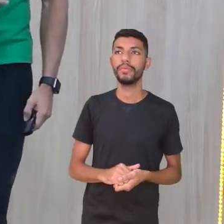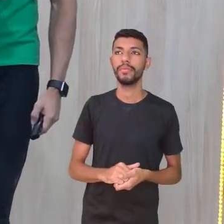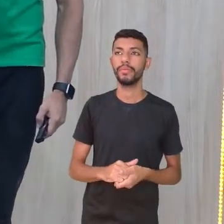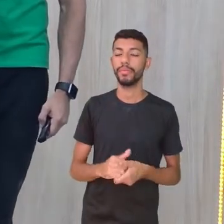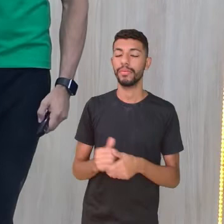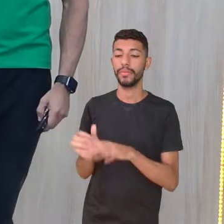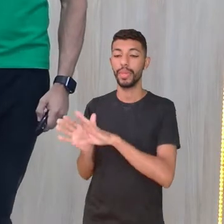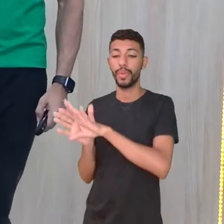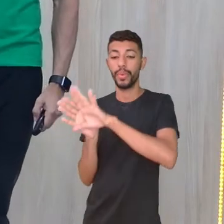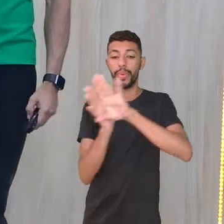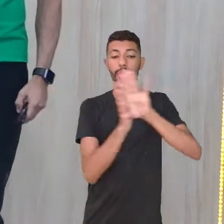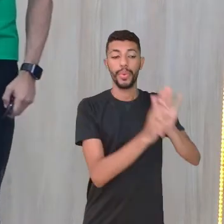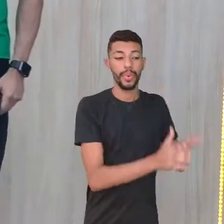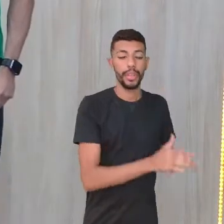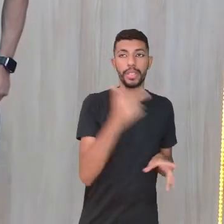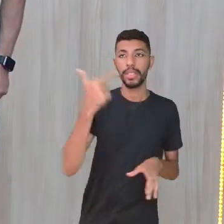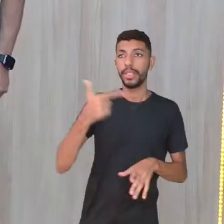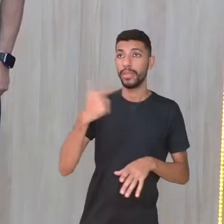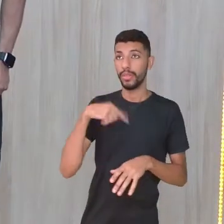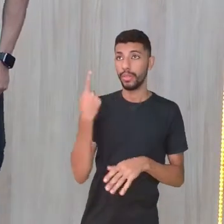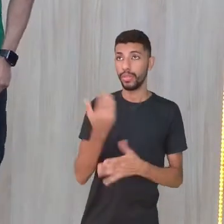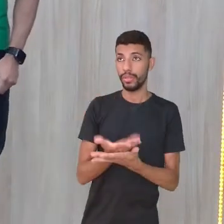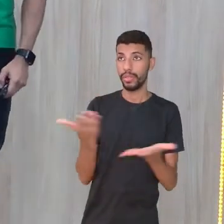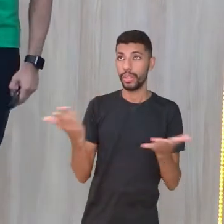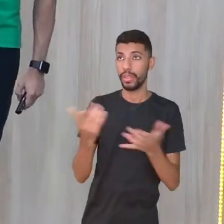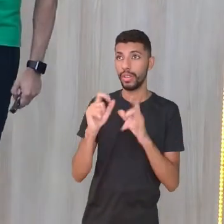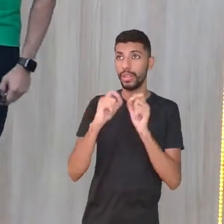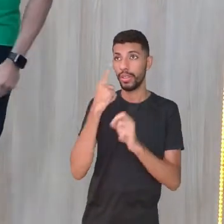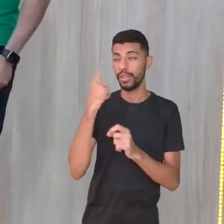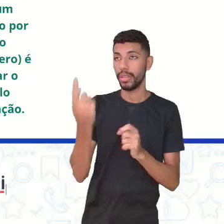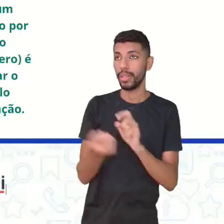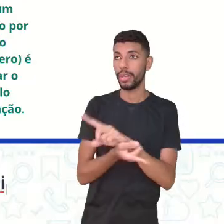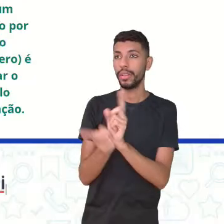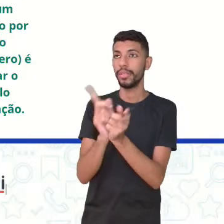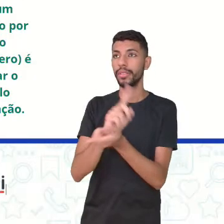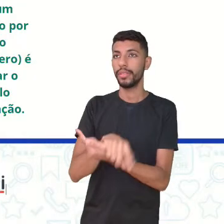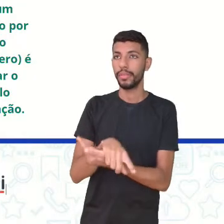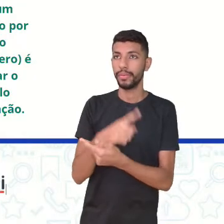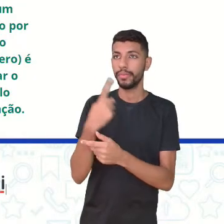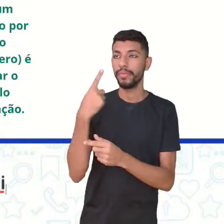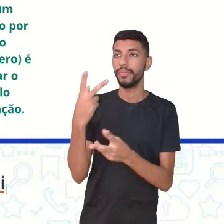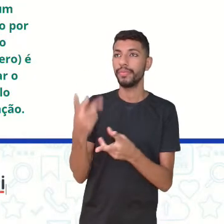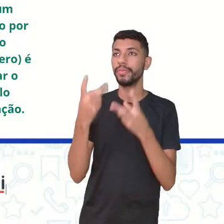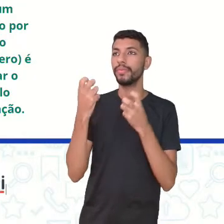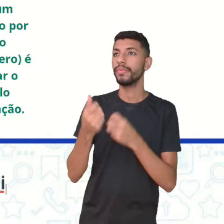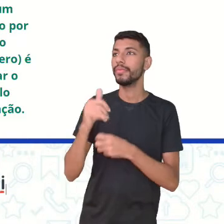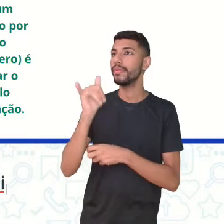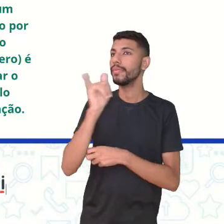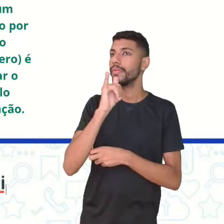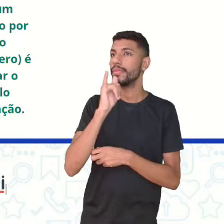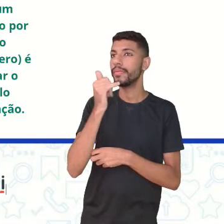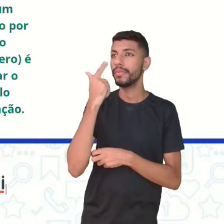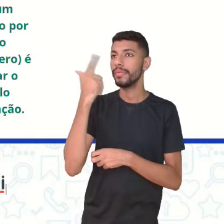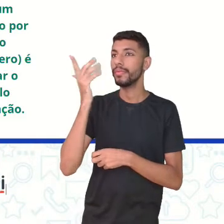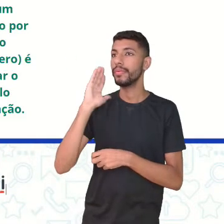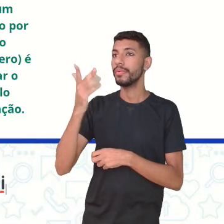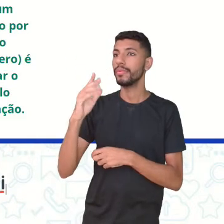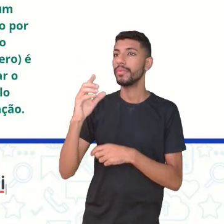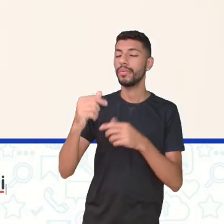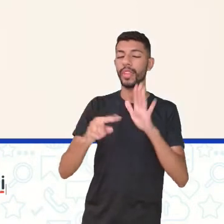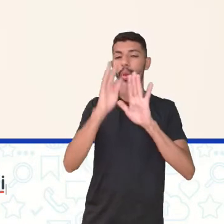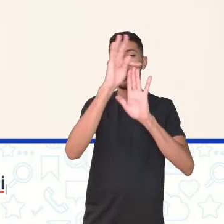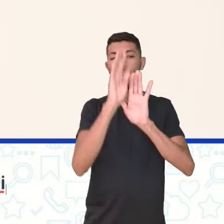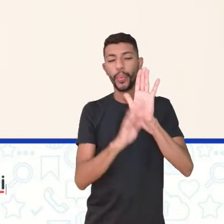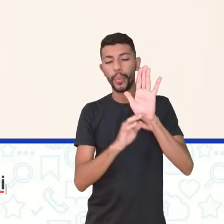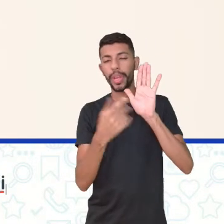a gente já tem a situação contrária, tá? Observa aí esse exemplo, tá? Aqui eu coloquei o mesmo